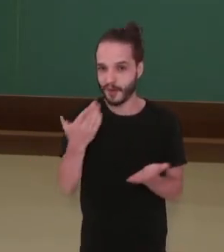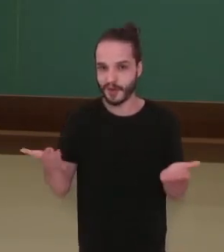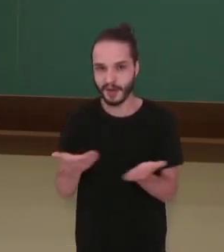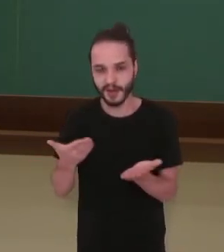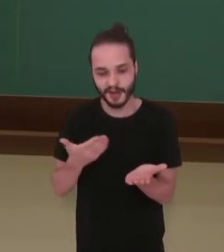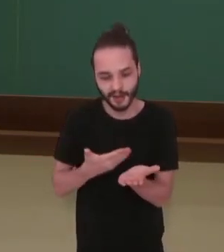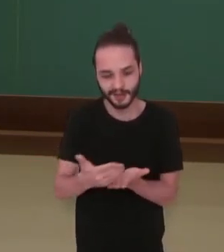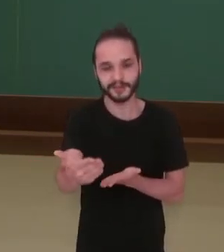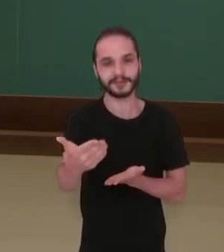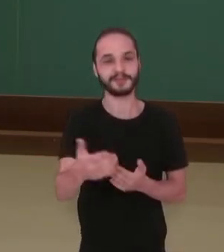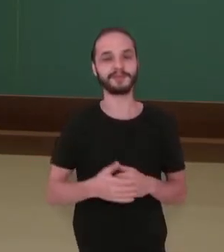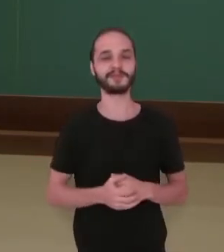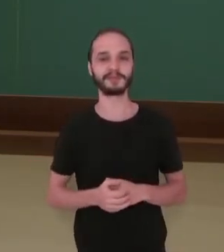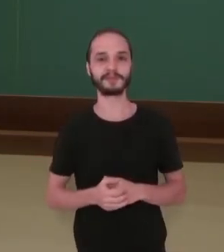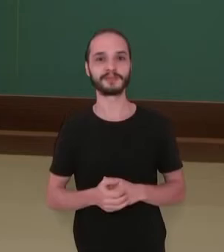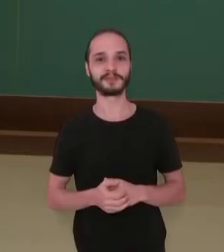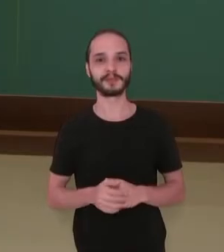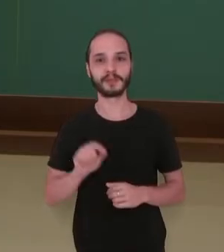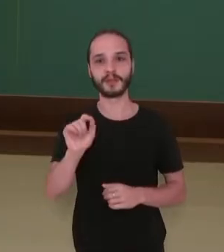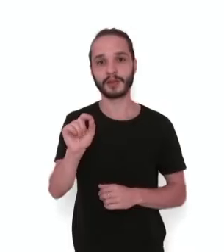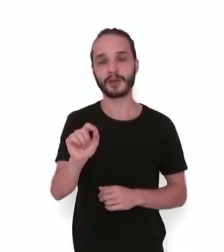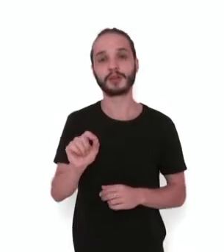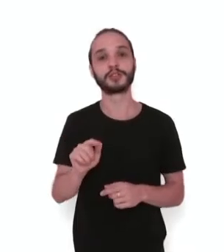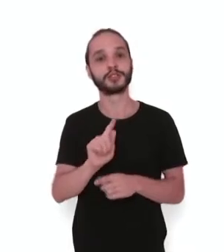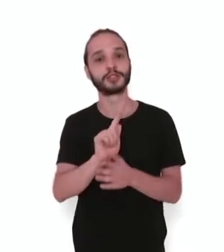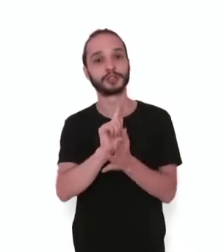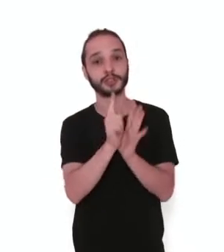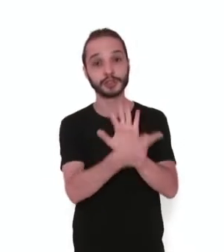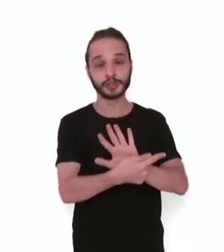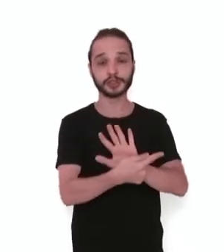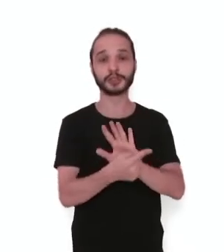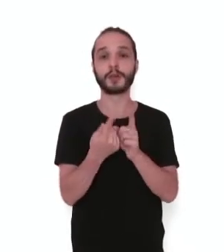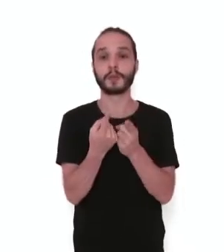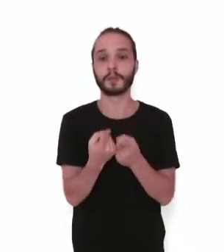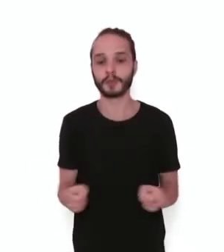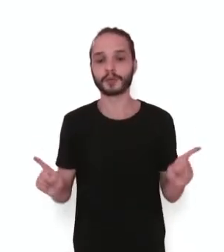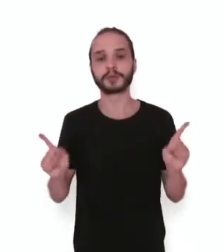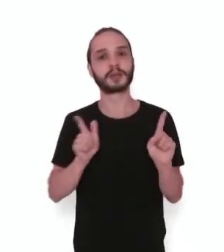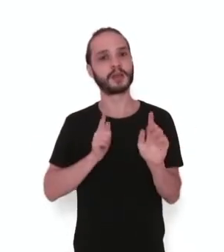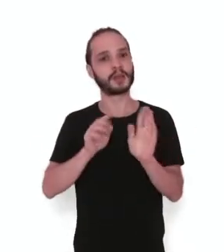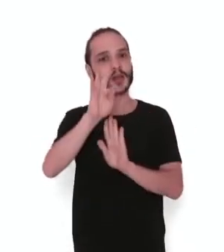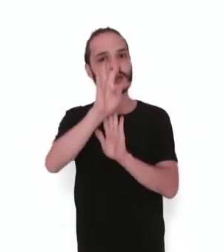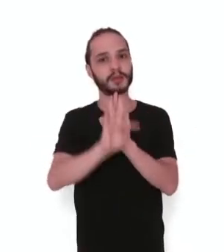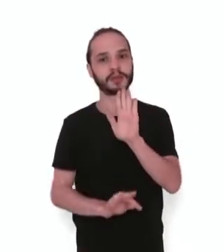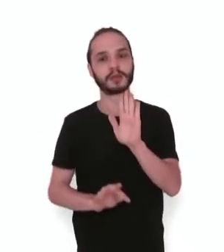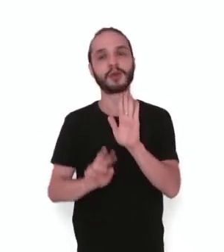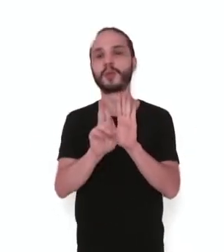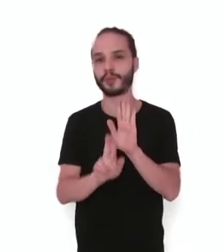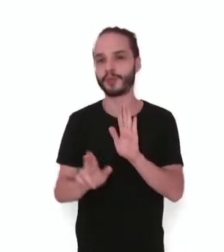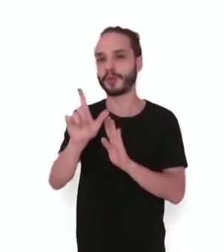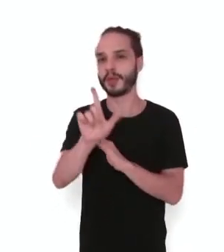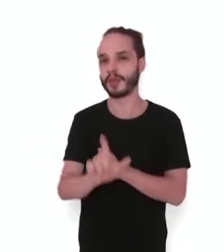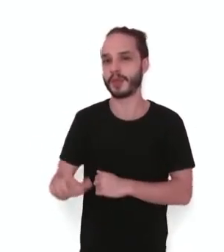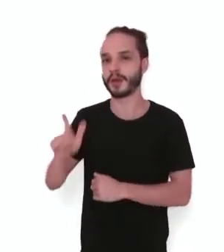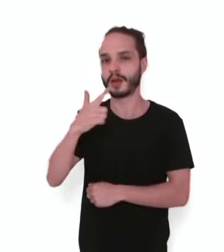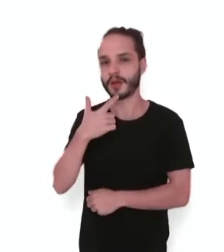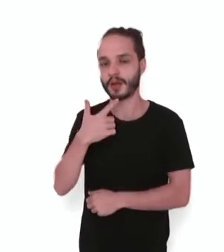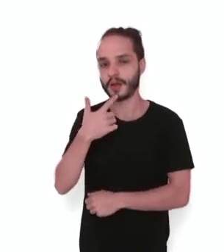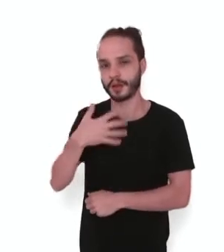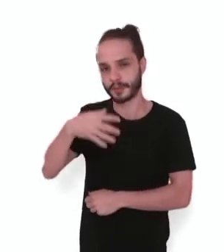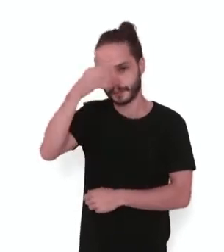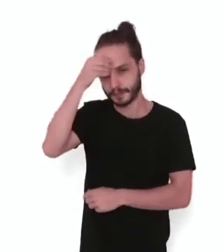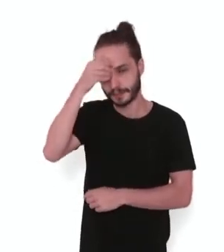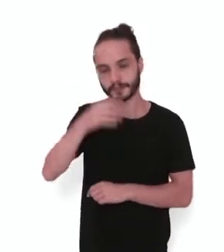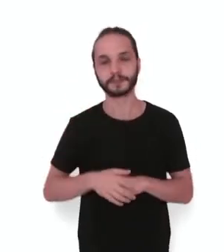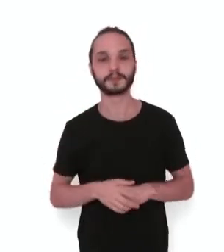com a atividade. O gênero música utiliza em suas letras a linguagem literária, pois esta